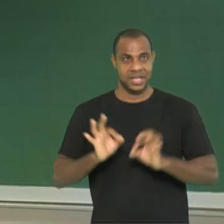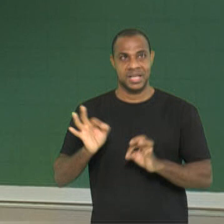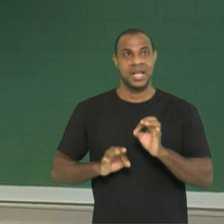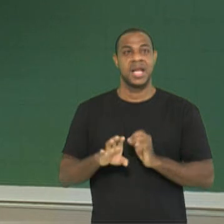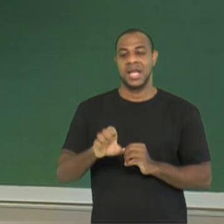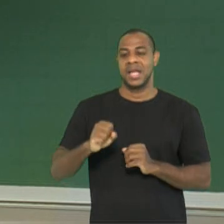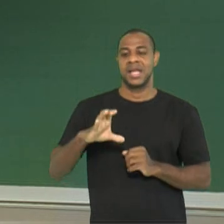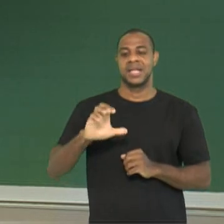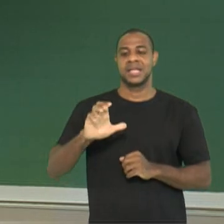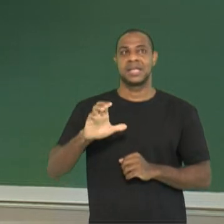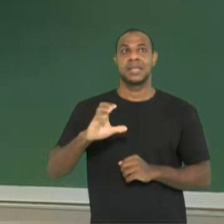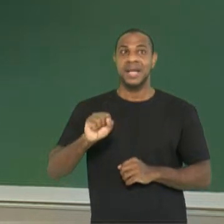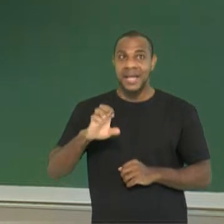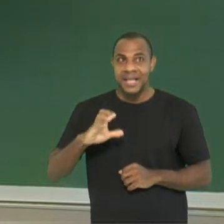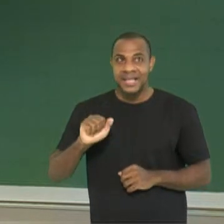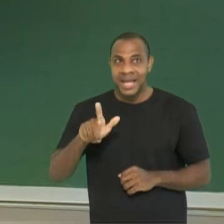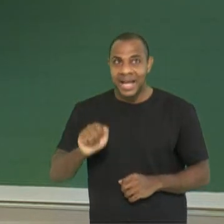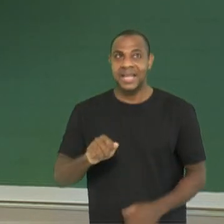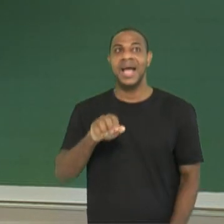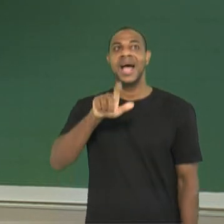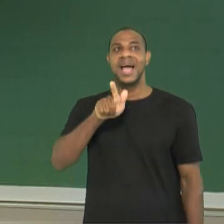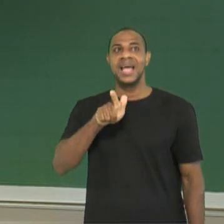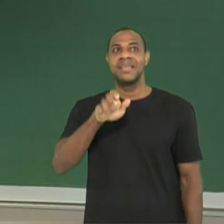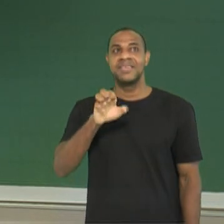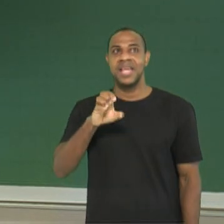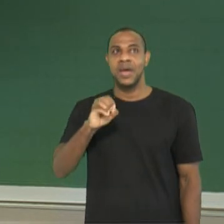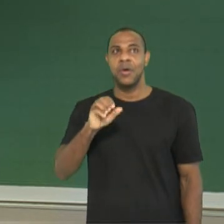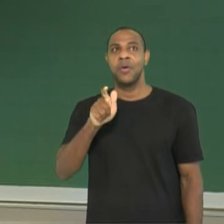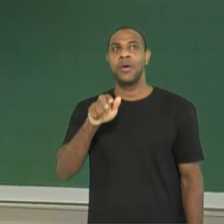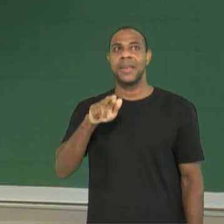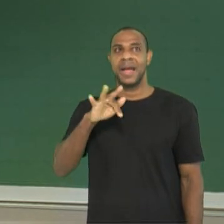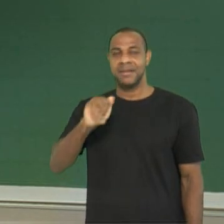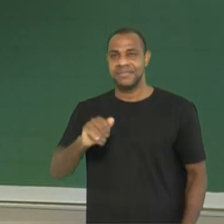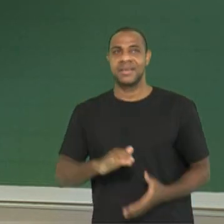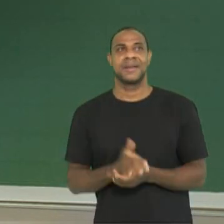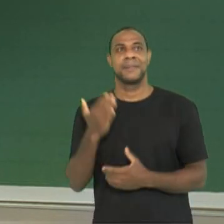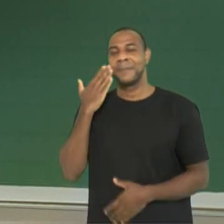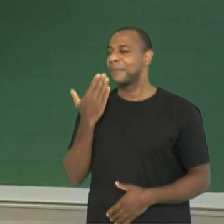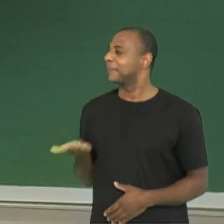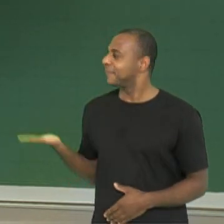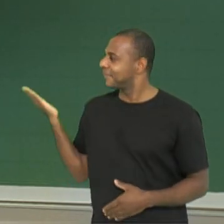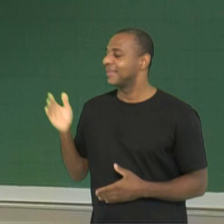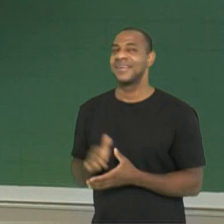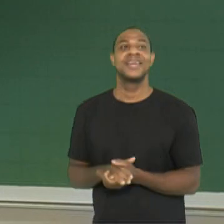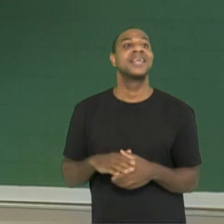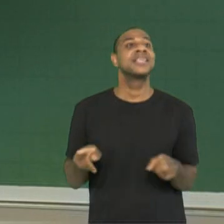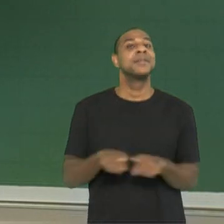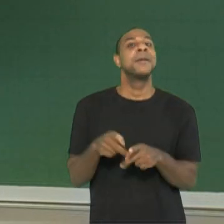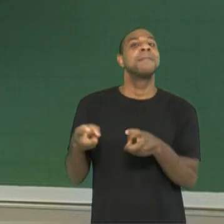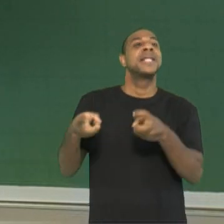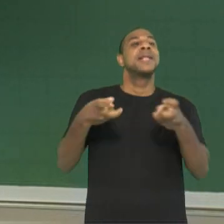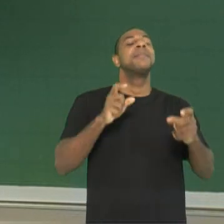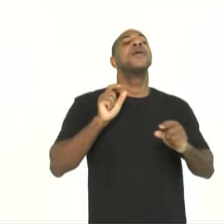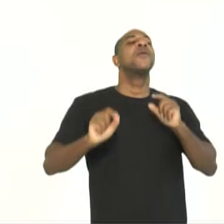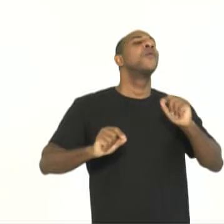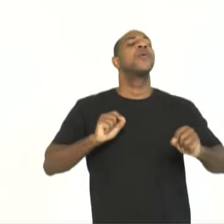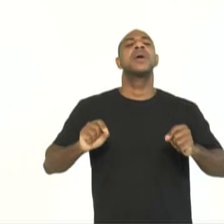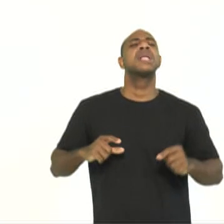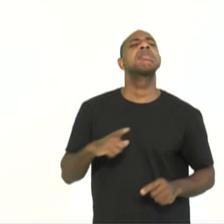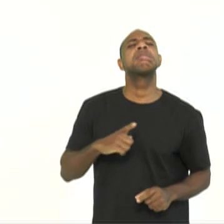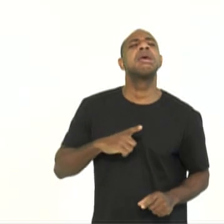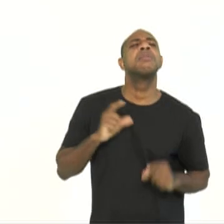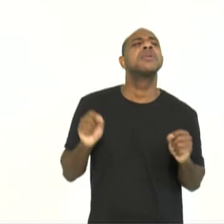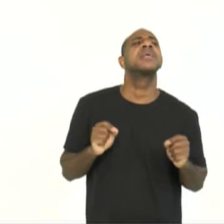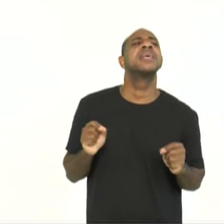escala geográfica, de acordo com o nível da área que estamos estudando. Nós vamos perceber que nós também